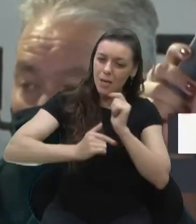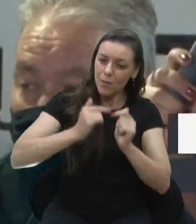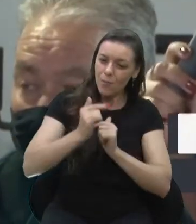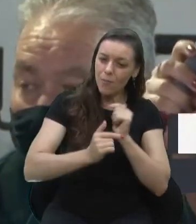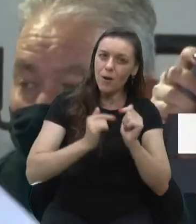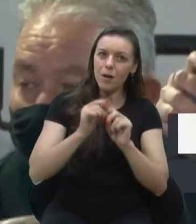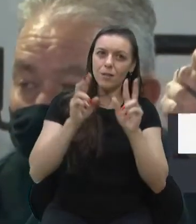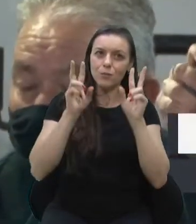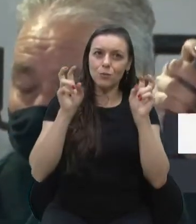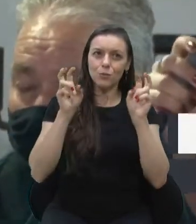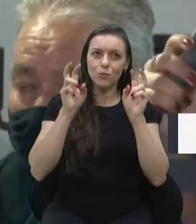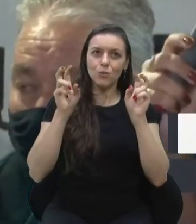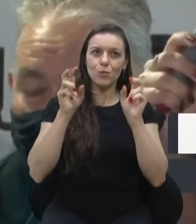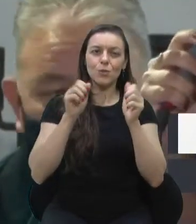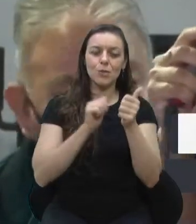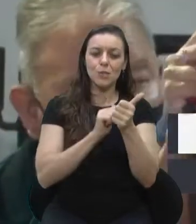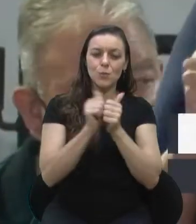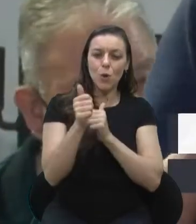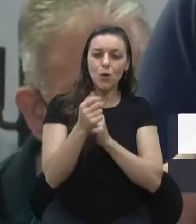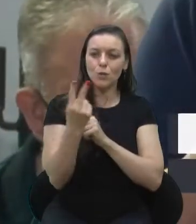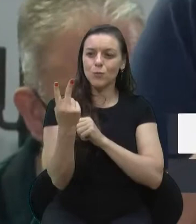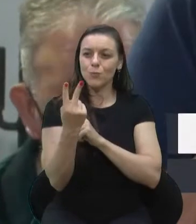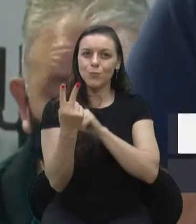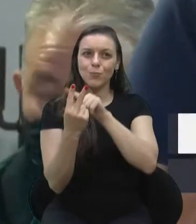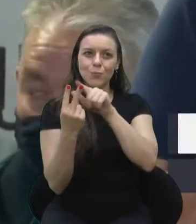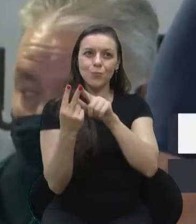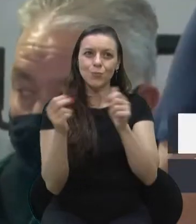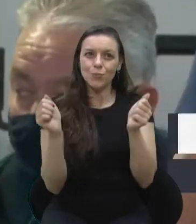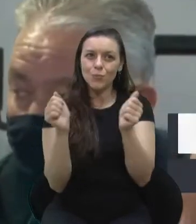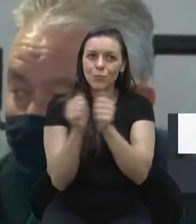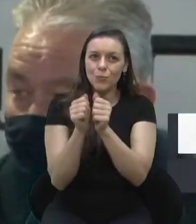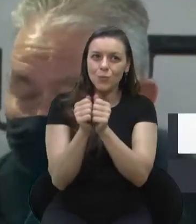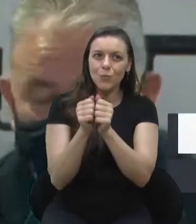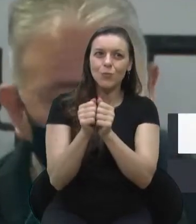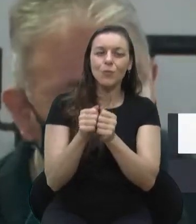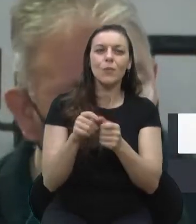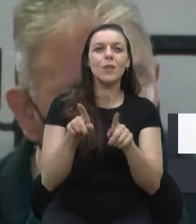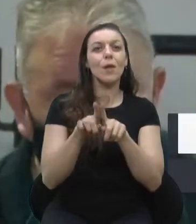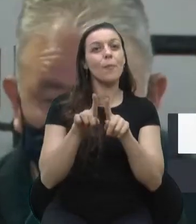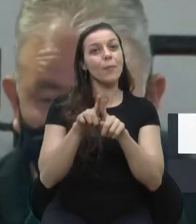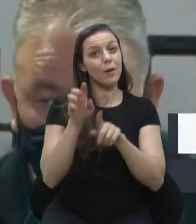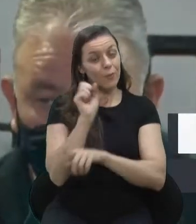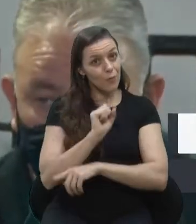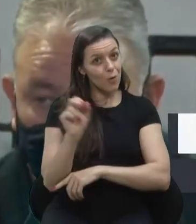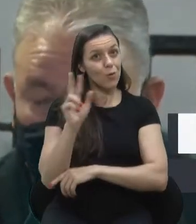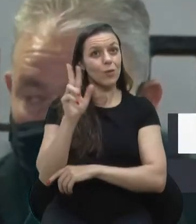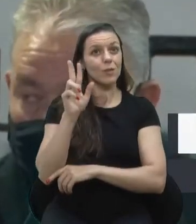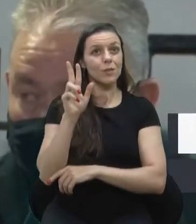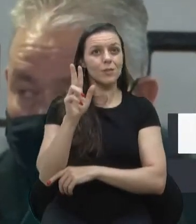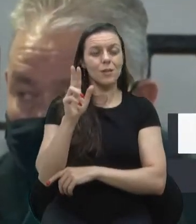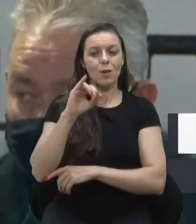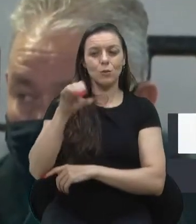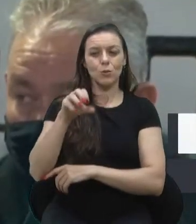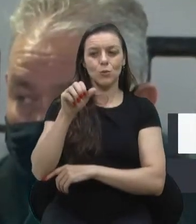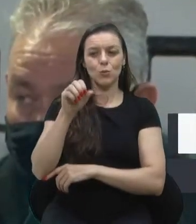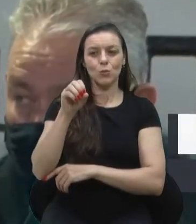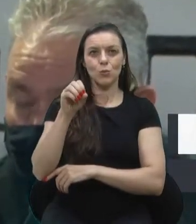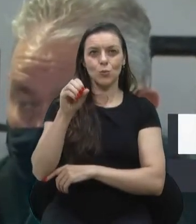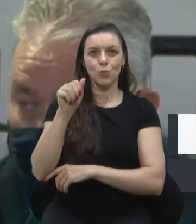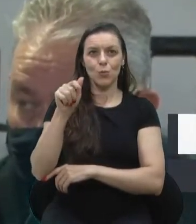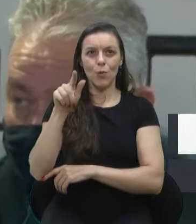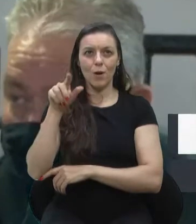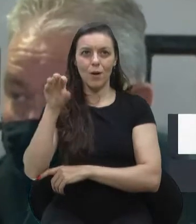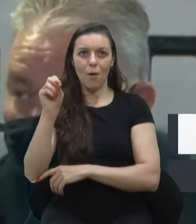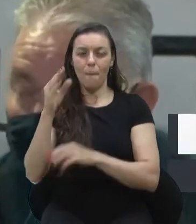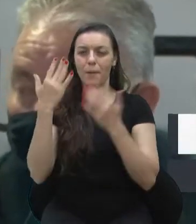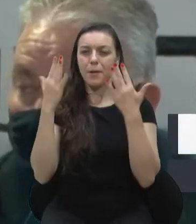do esporte também, estão os dois aqui do meu lado, principalmente. E a gente gosta muito de valorizar, então, o João Vitor e o Iago, a gente